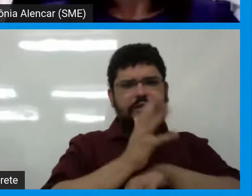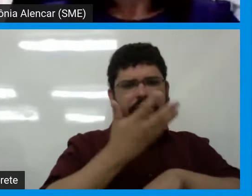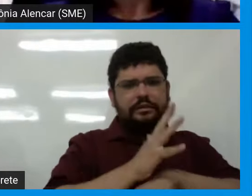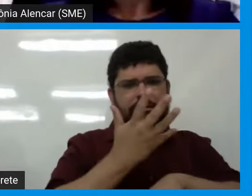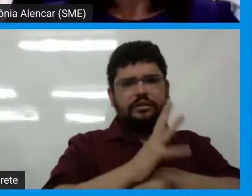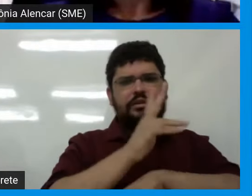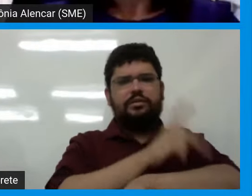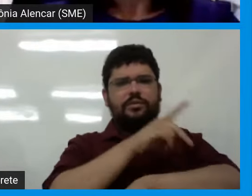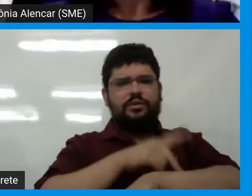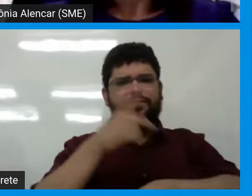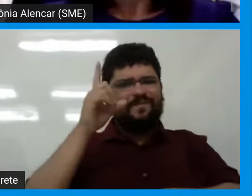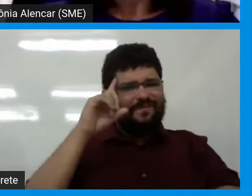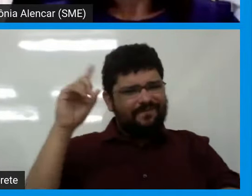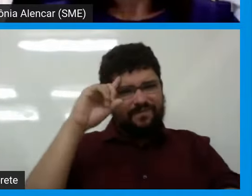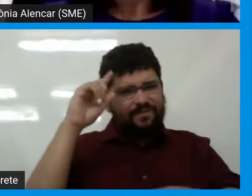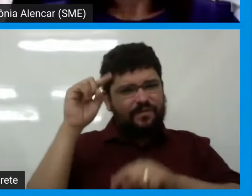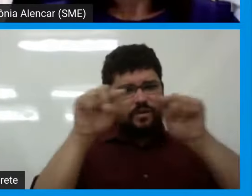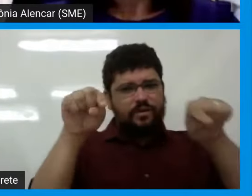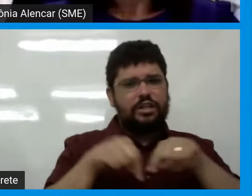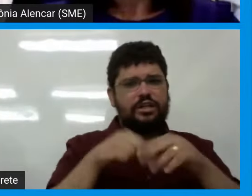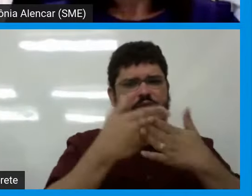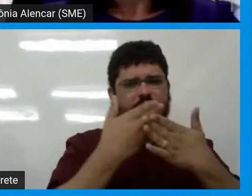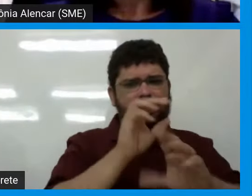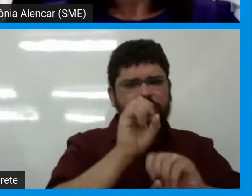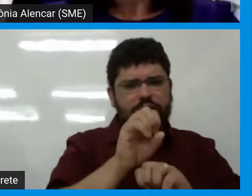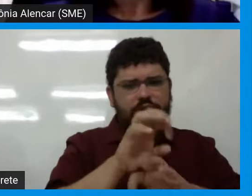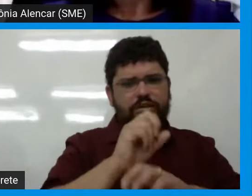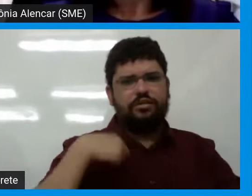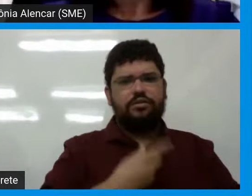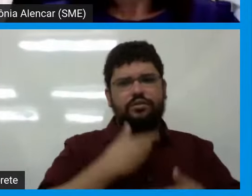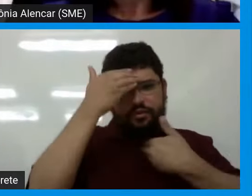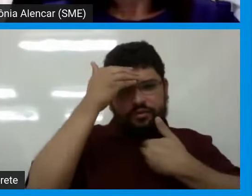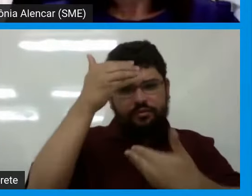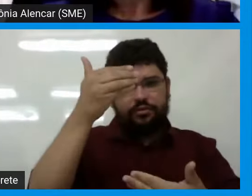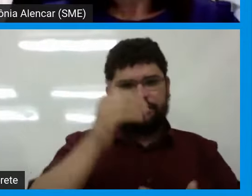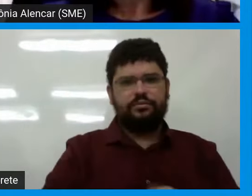pedagógicas, no dia a dia da nossa sala de aula, né? Nosso muito obrigada.